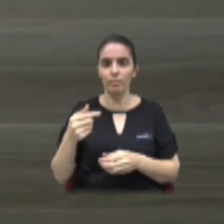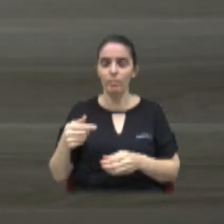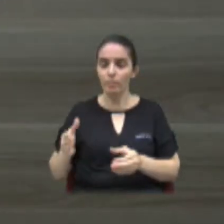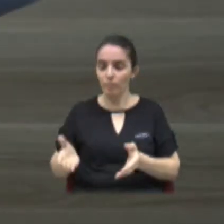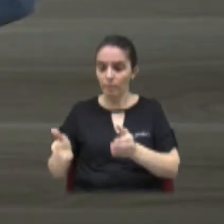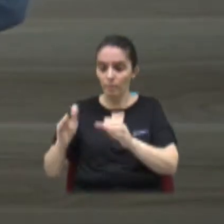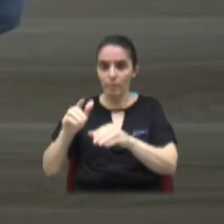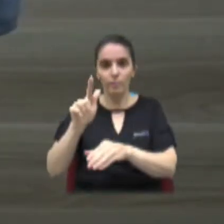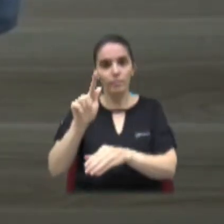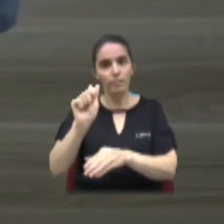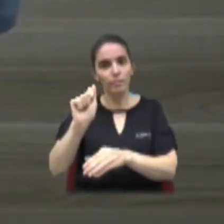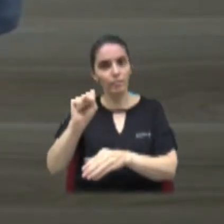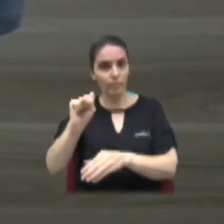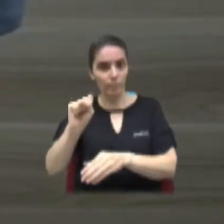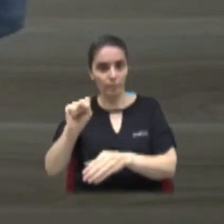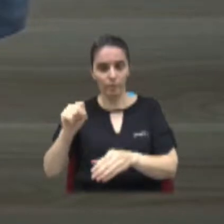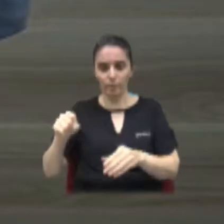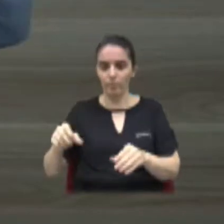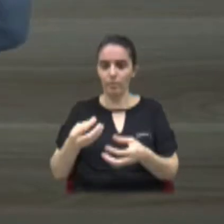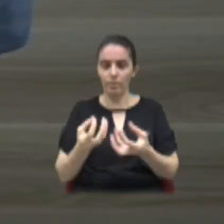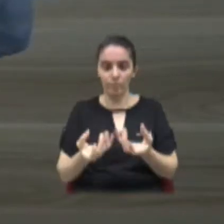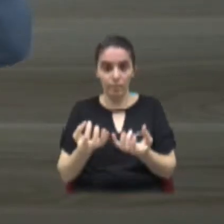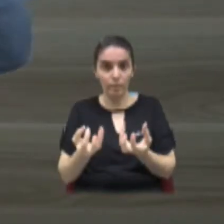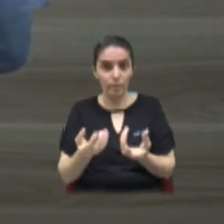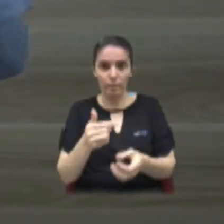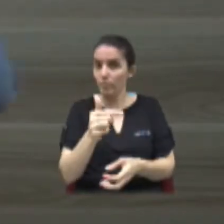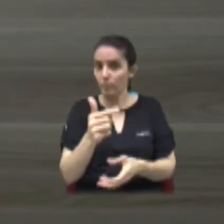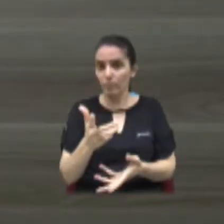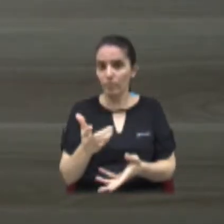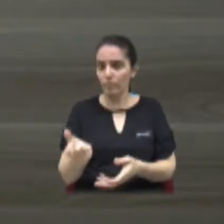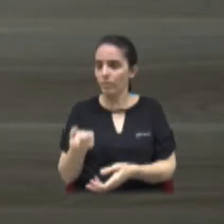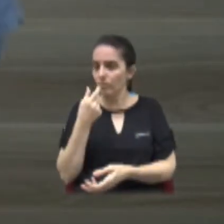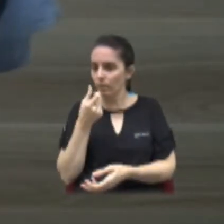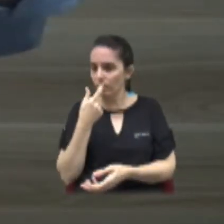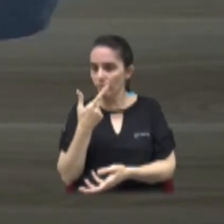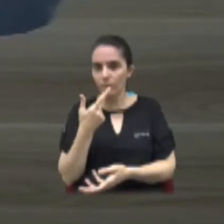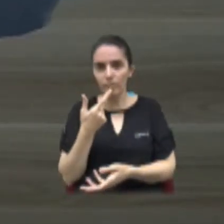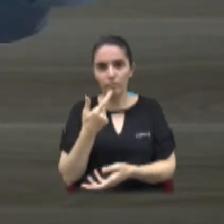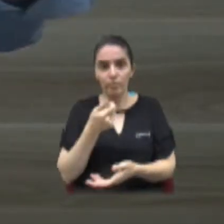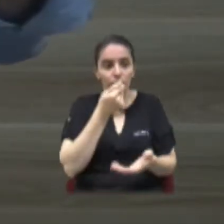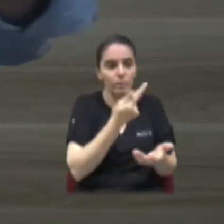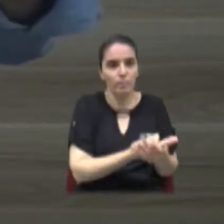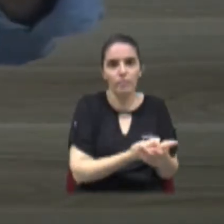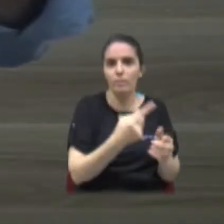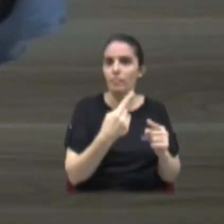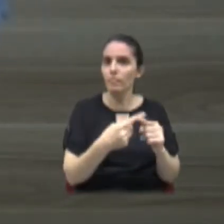especialidade? Mais de 13 mil pessoas. Então entra o plano